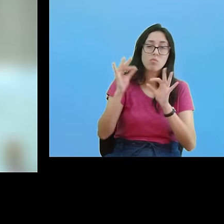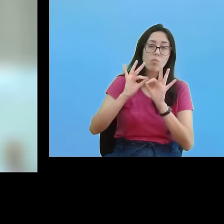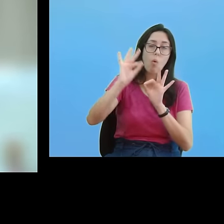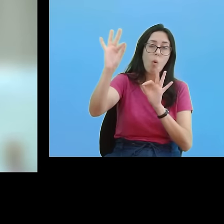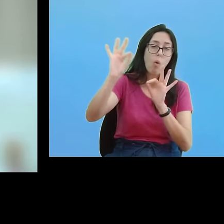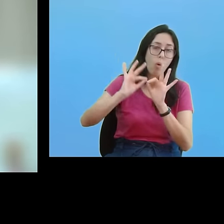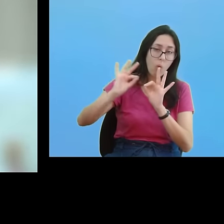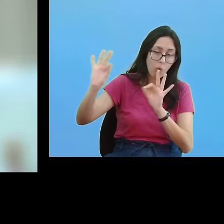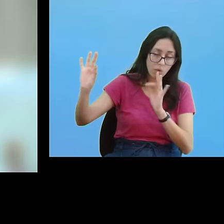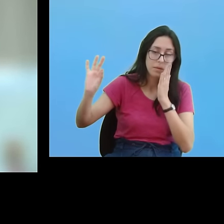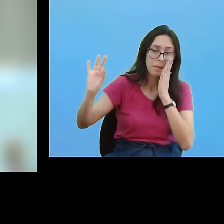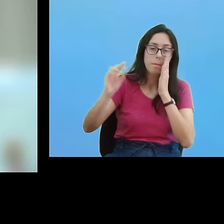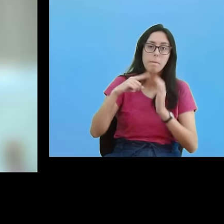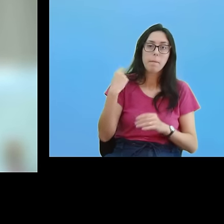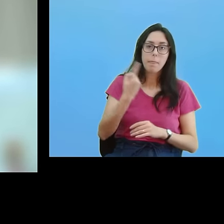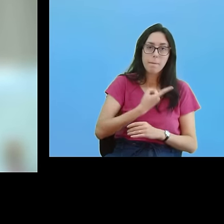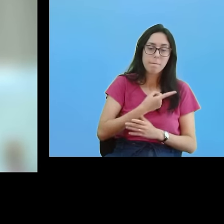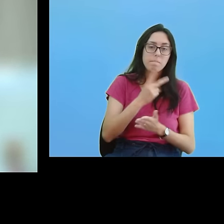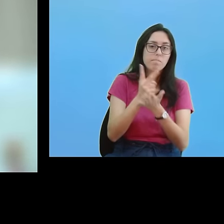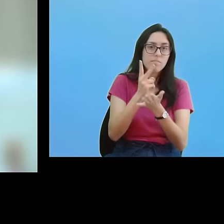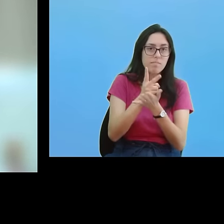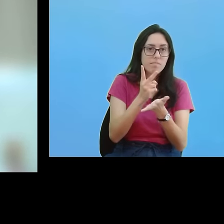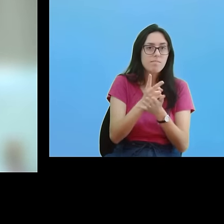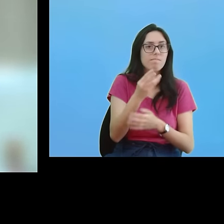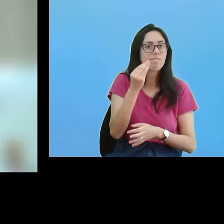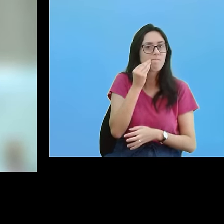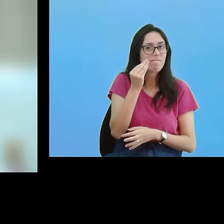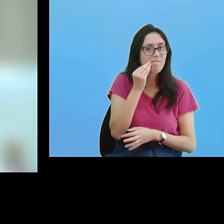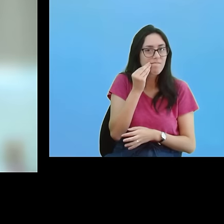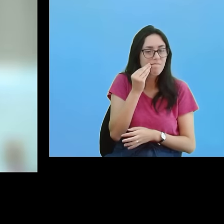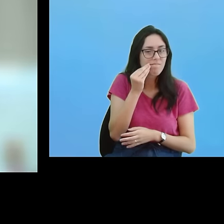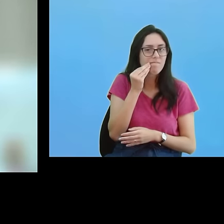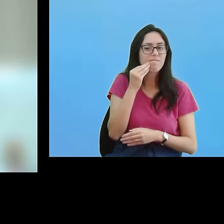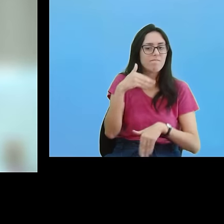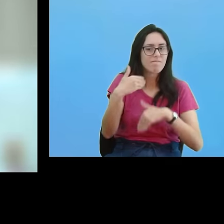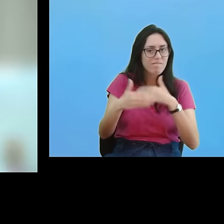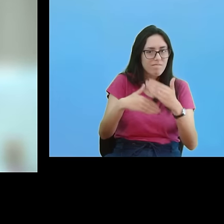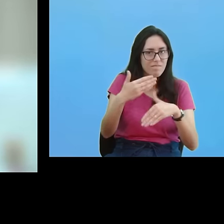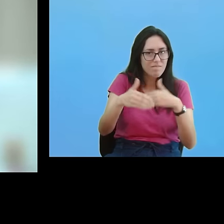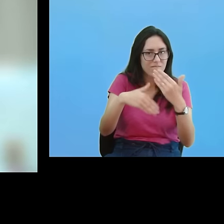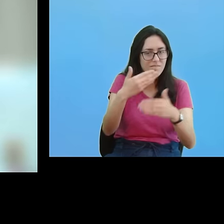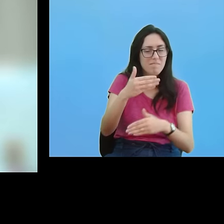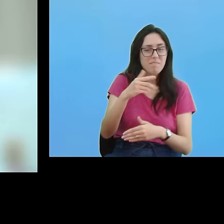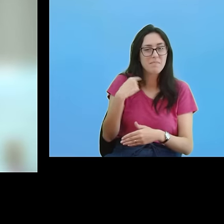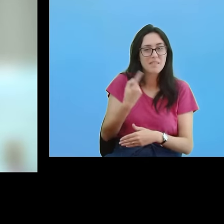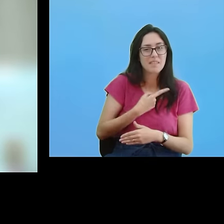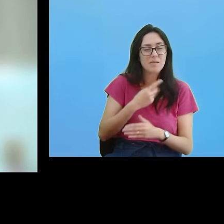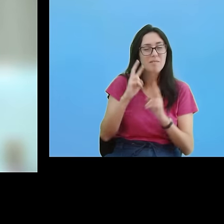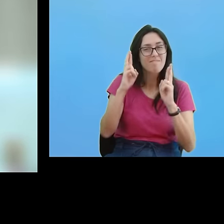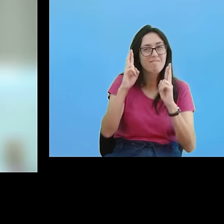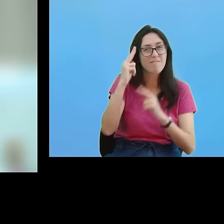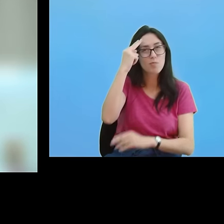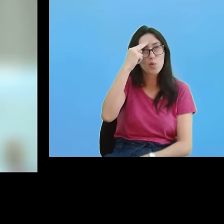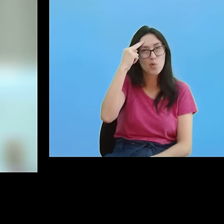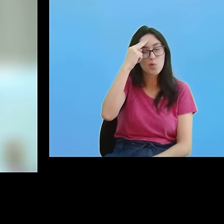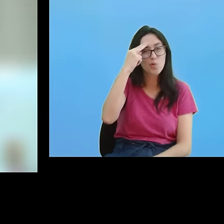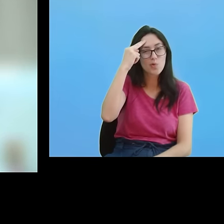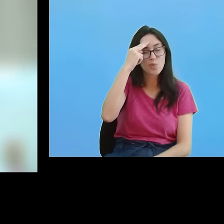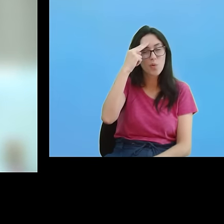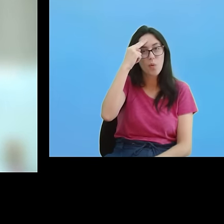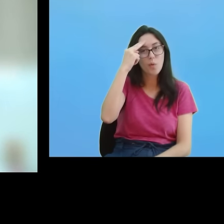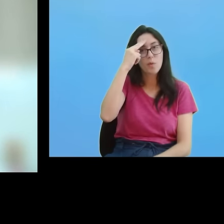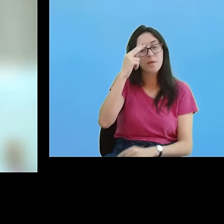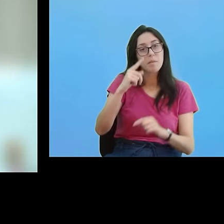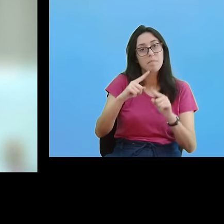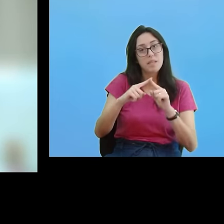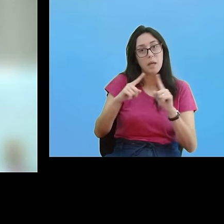Então a gente vai tentar estar trabalhando com essa possibilidade, né? A princípio é um sonho, porém eu acho que como é um